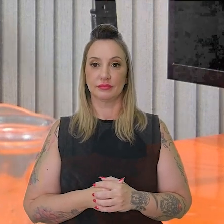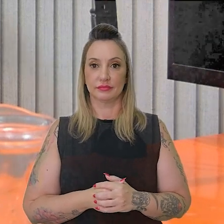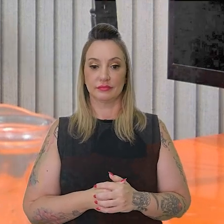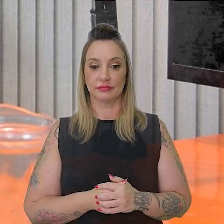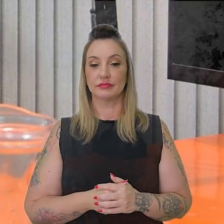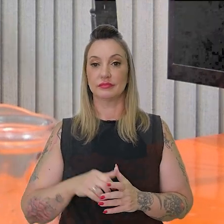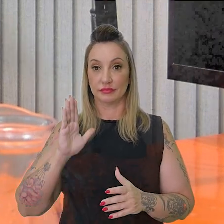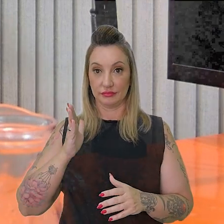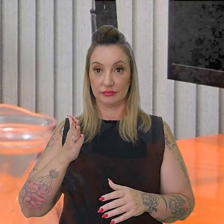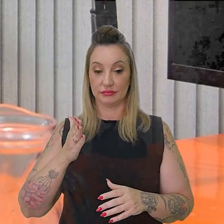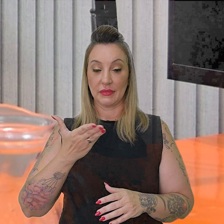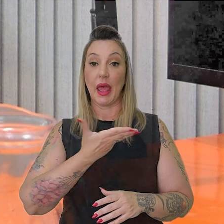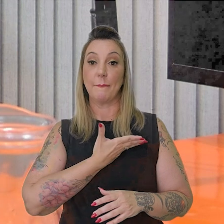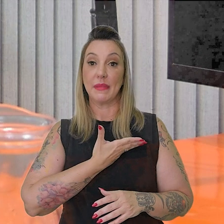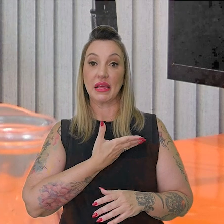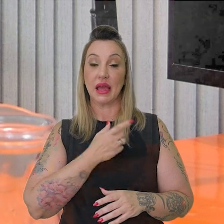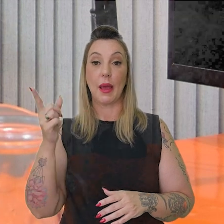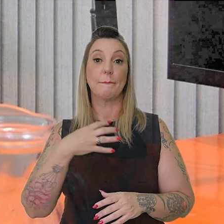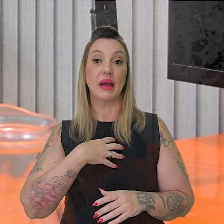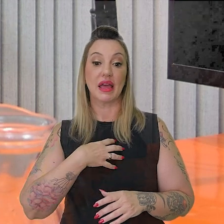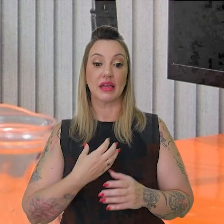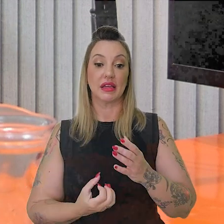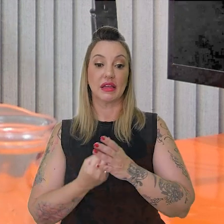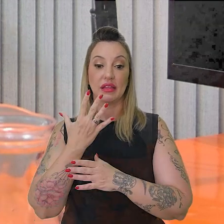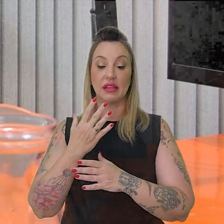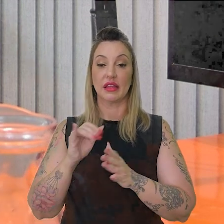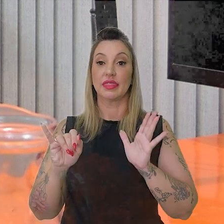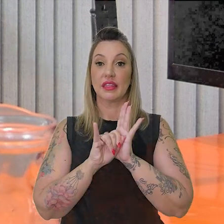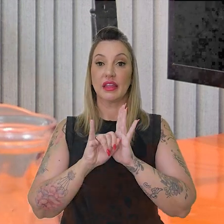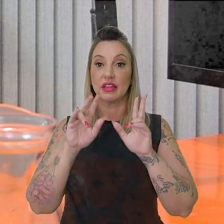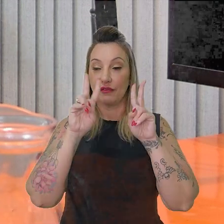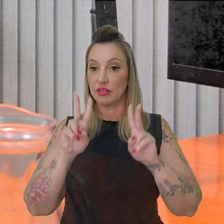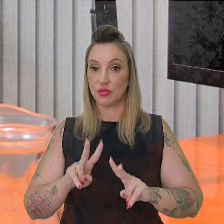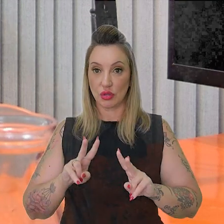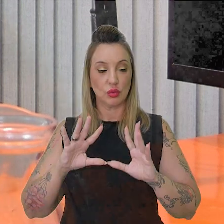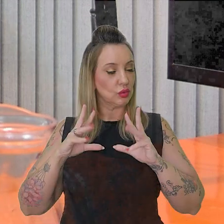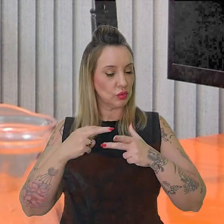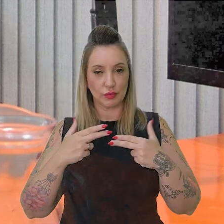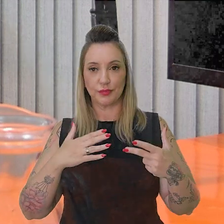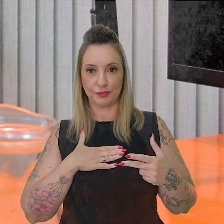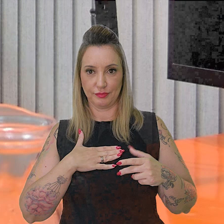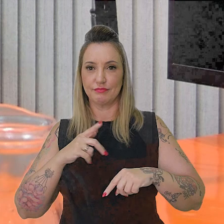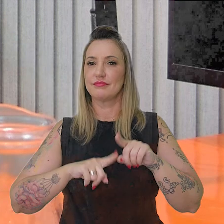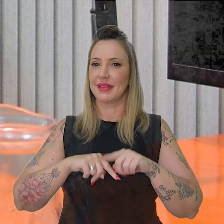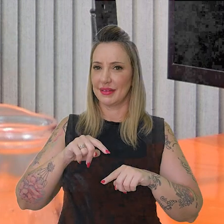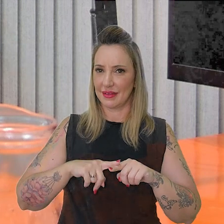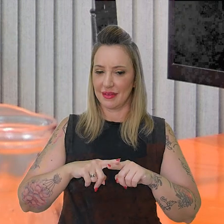de um uma amiga baiana ela já tinha criado a identidade visual toda para mim